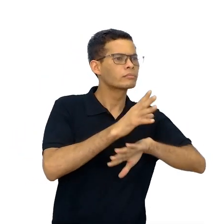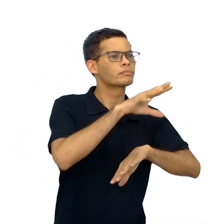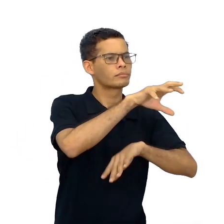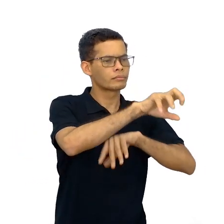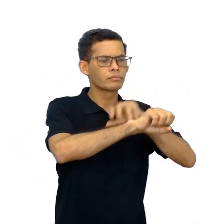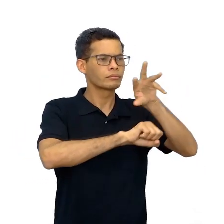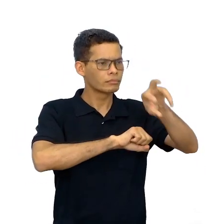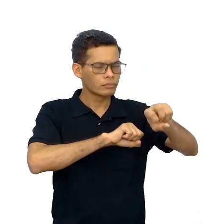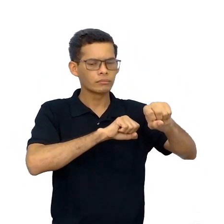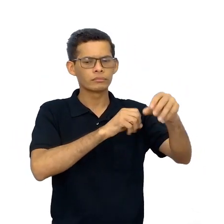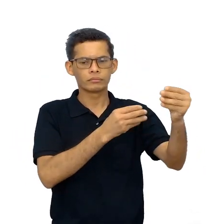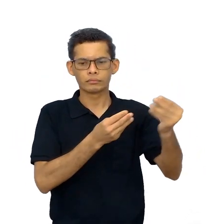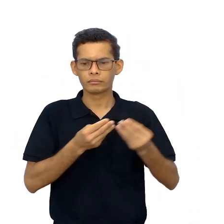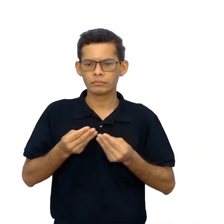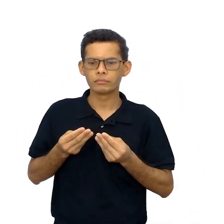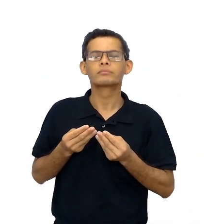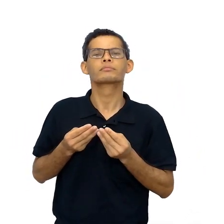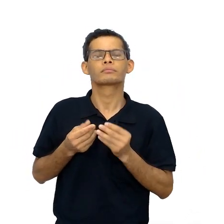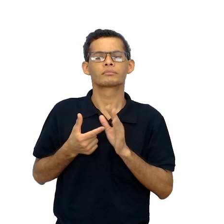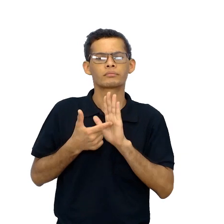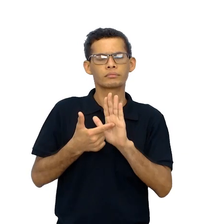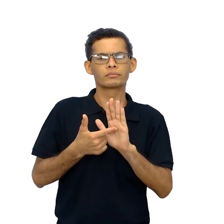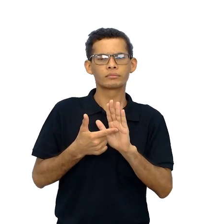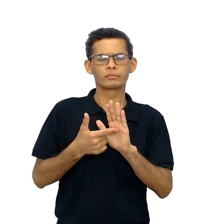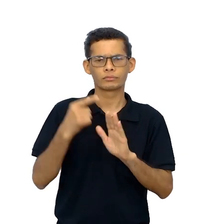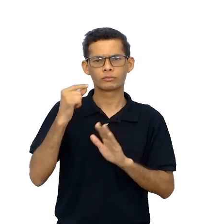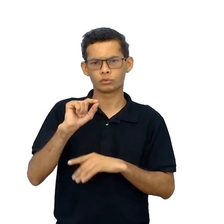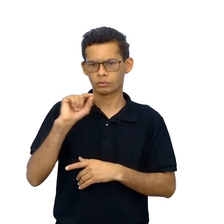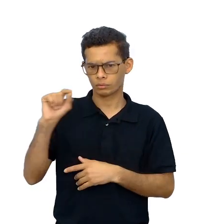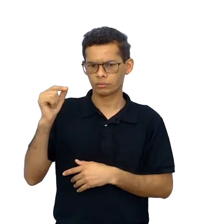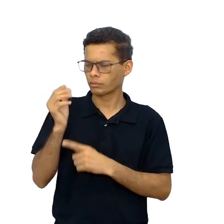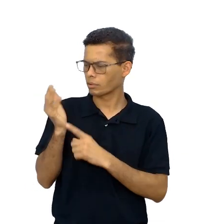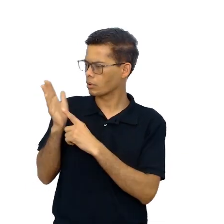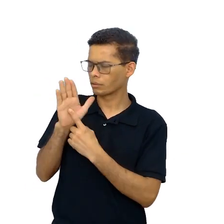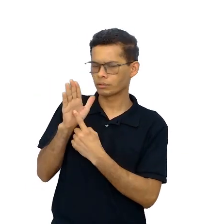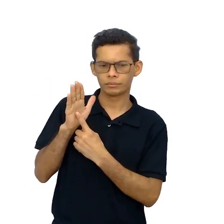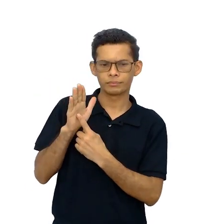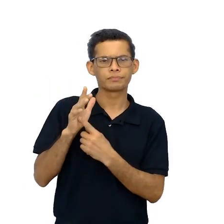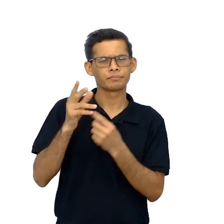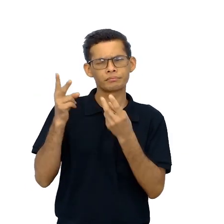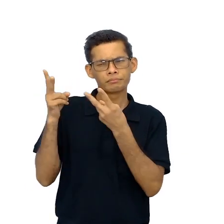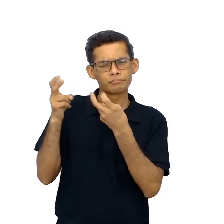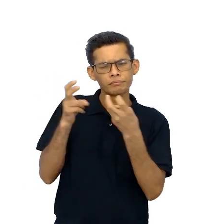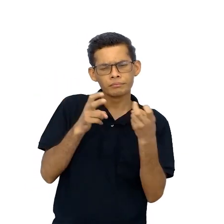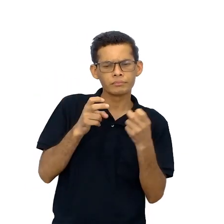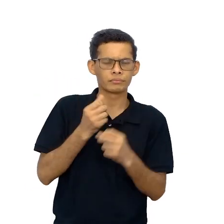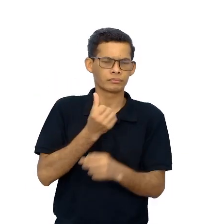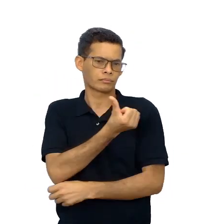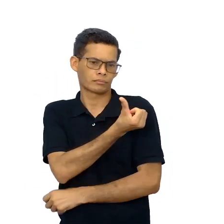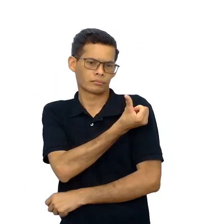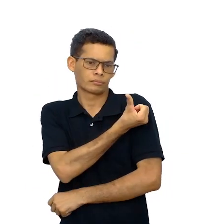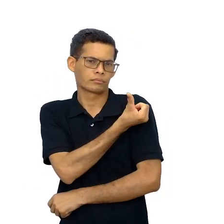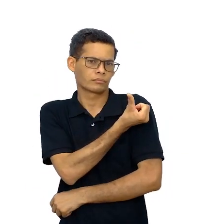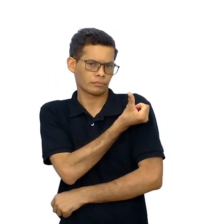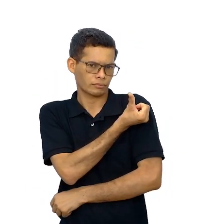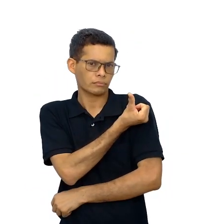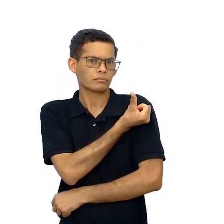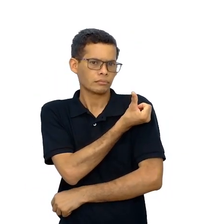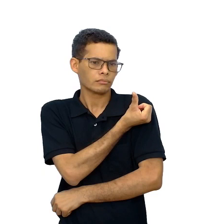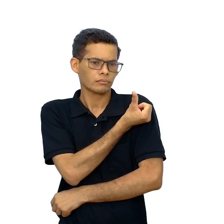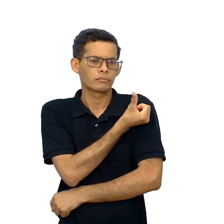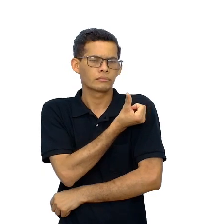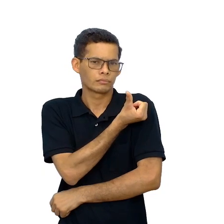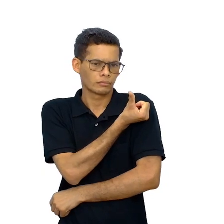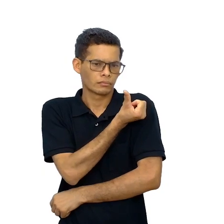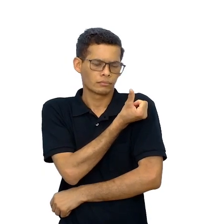determinada escola do estado, e a gente percebe aqui sexto ano. Então, nós buscamos uma do sexto ano,